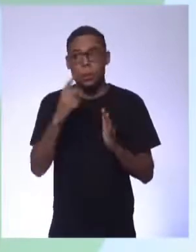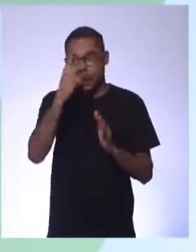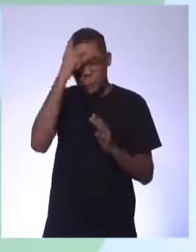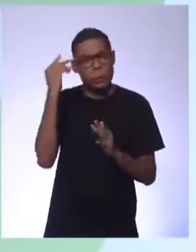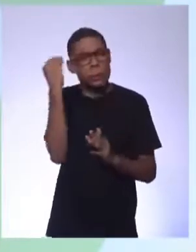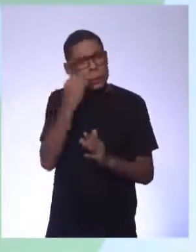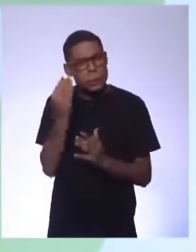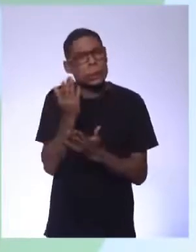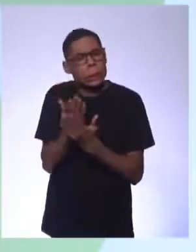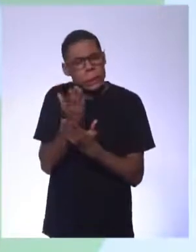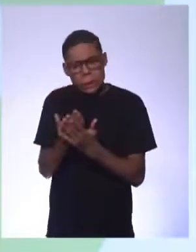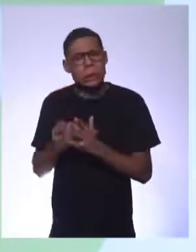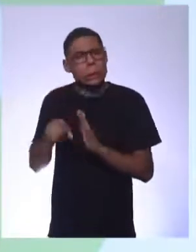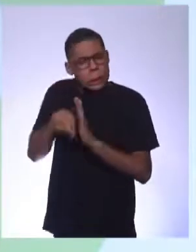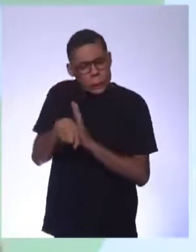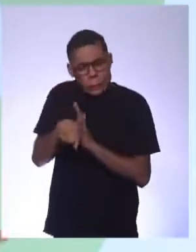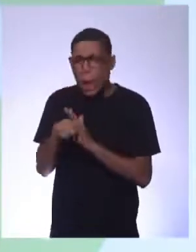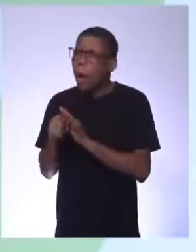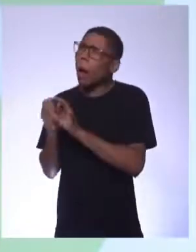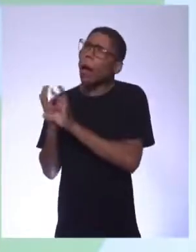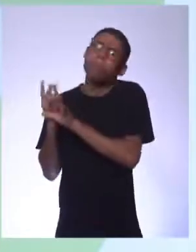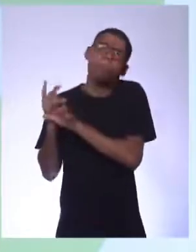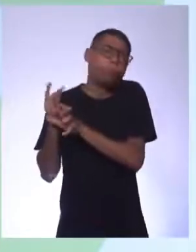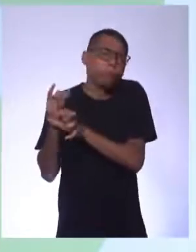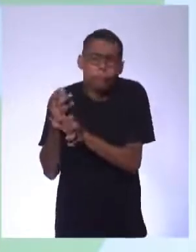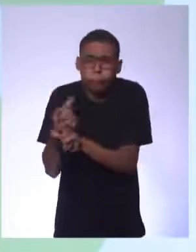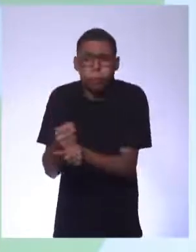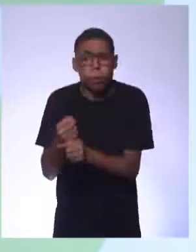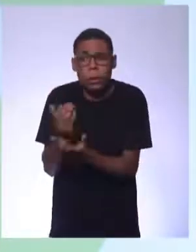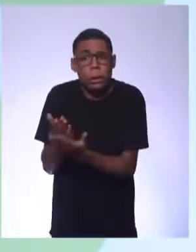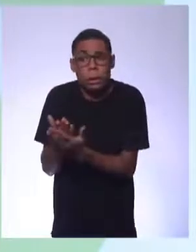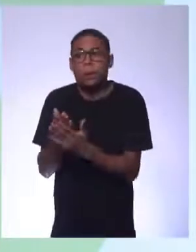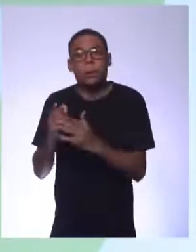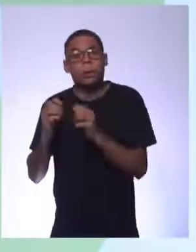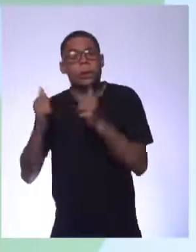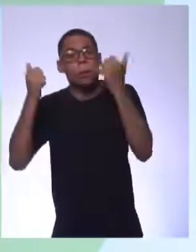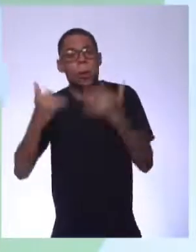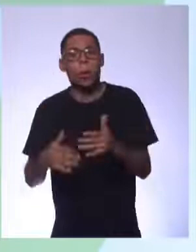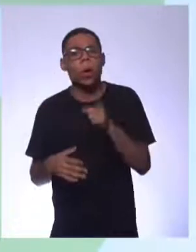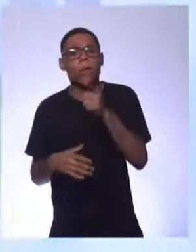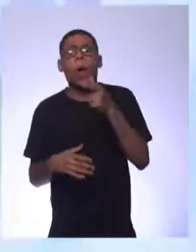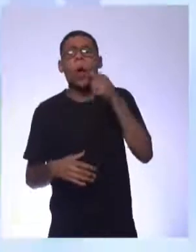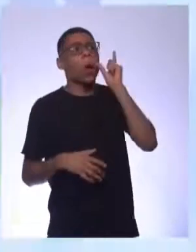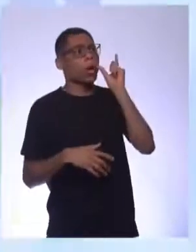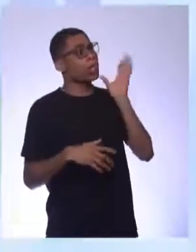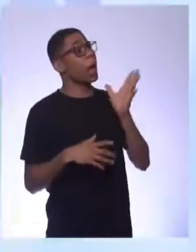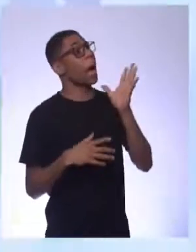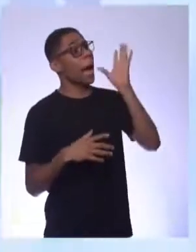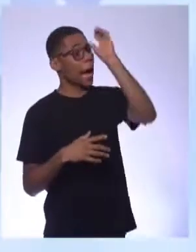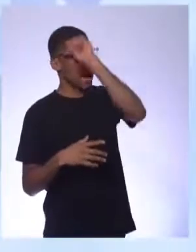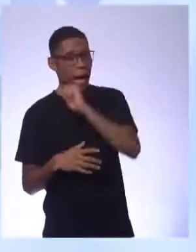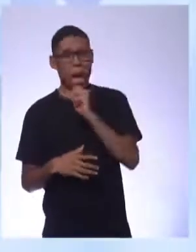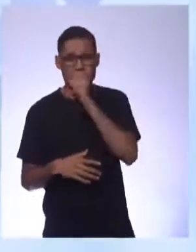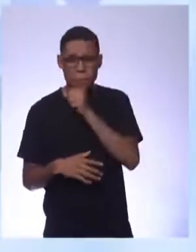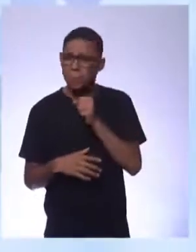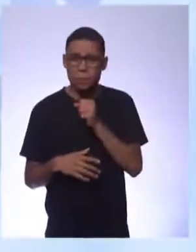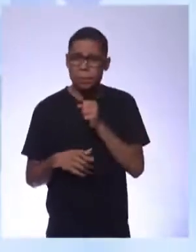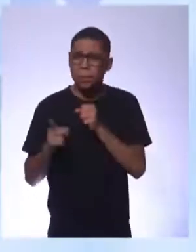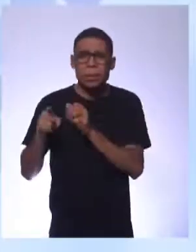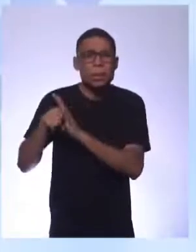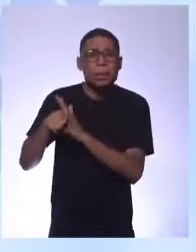estudando sobre isso. E você ficou sabendo ontem e já tem opinião formada. Entendeu a diferença? Então, é isto. Então, olha só.